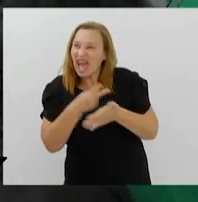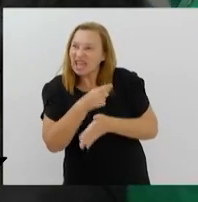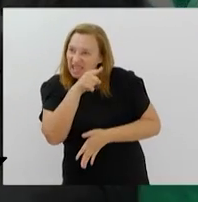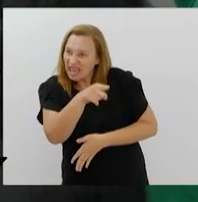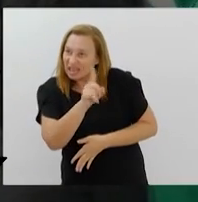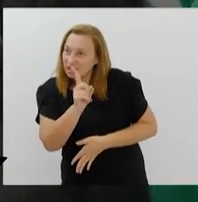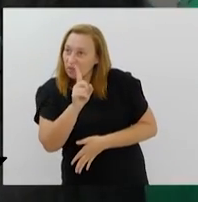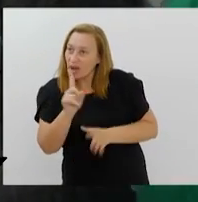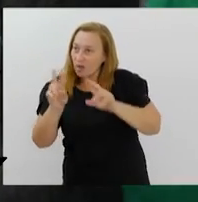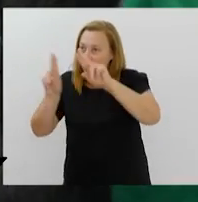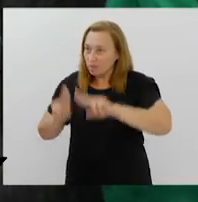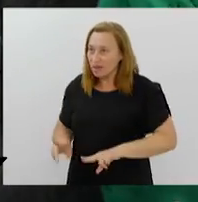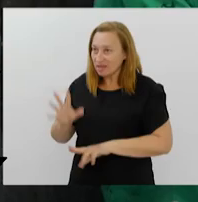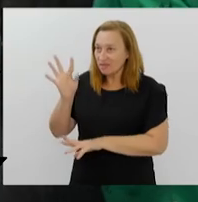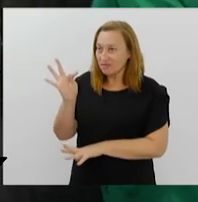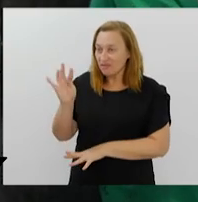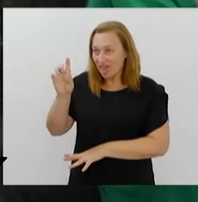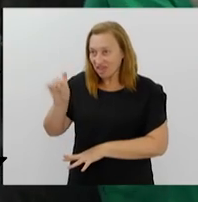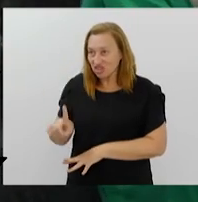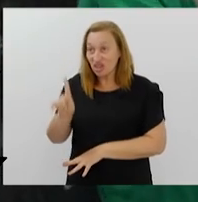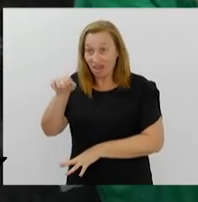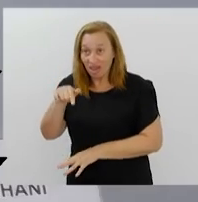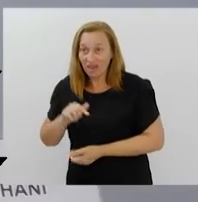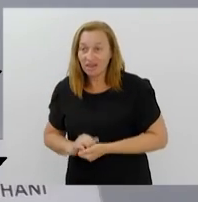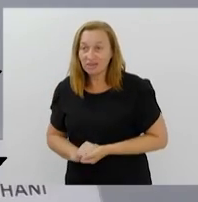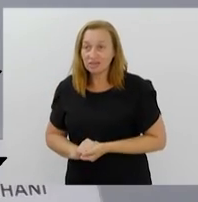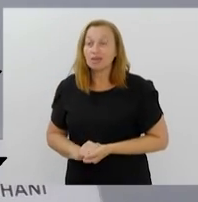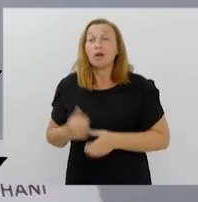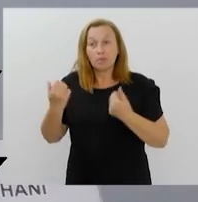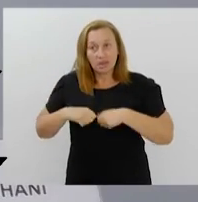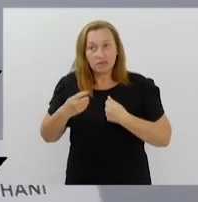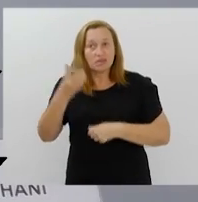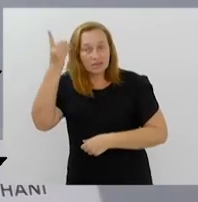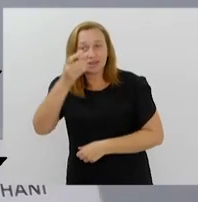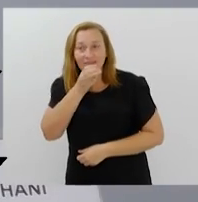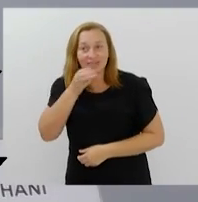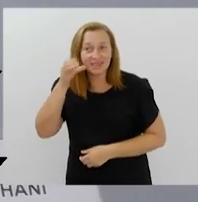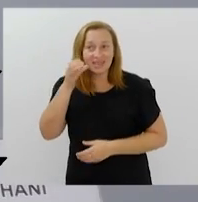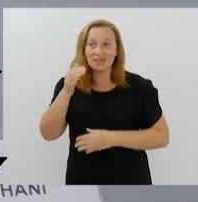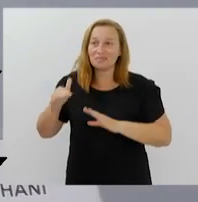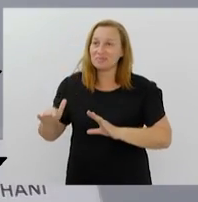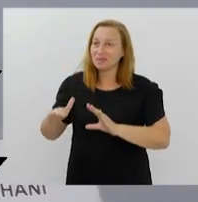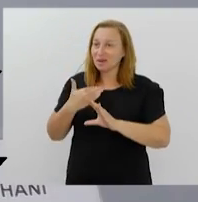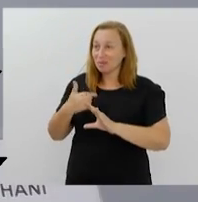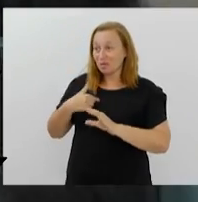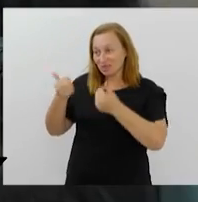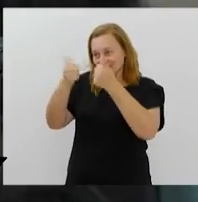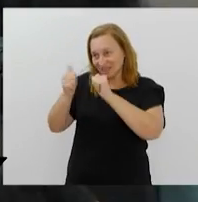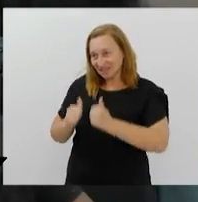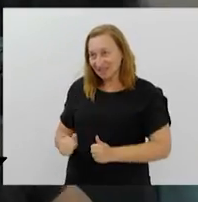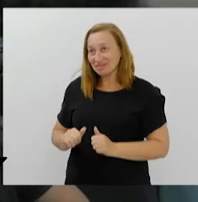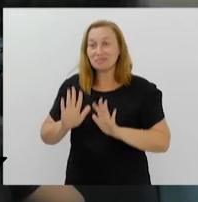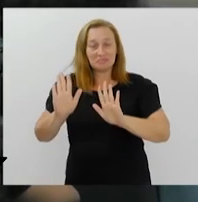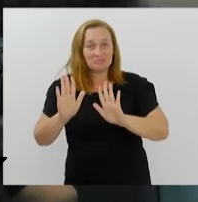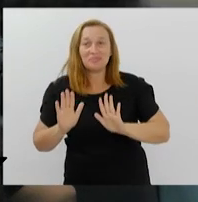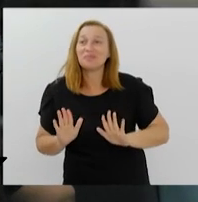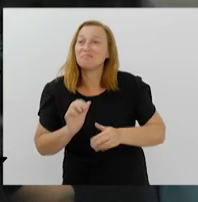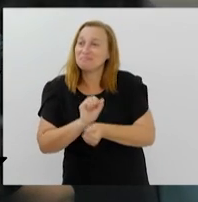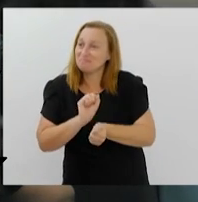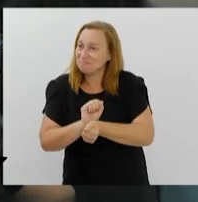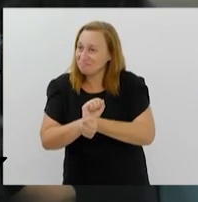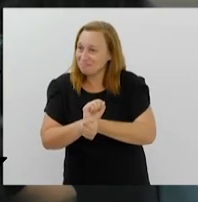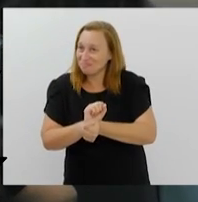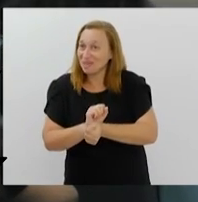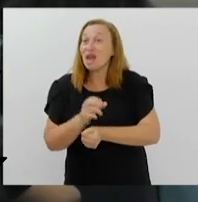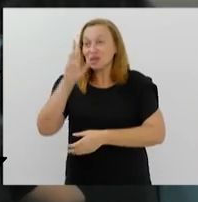Unimed Ferd é isso preciso que a deputada Célia me encaminha o caso para que eu possa analisar não o caso é esse não vamos pera aí pera aí pera